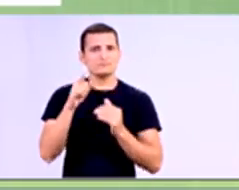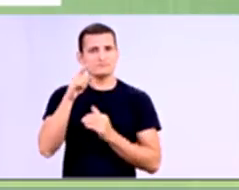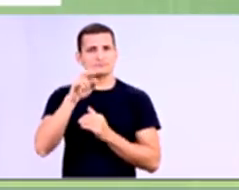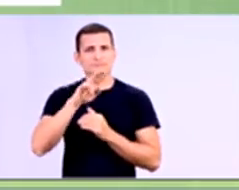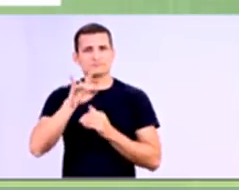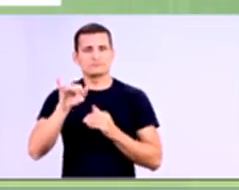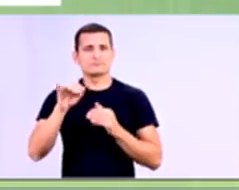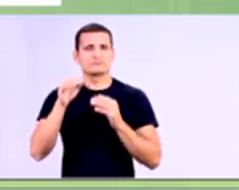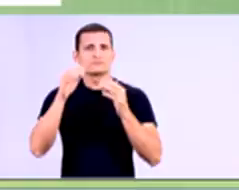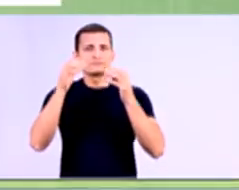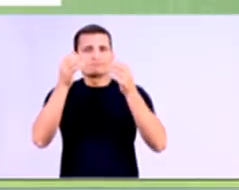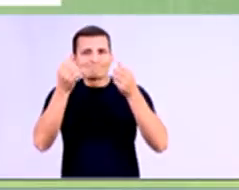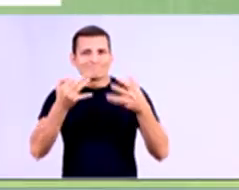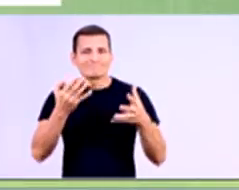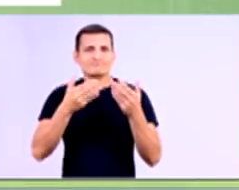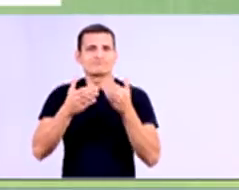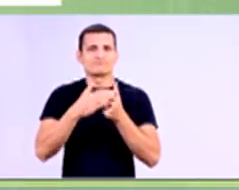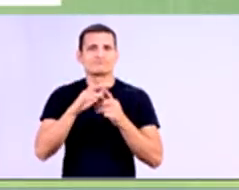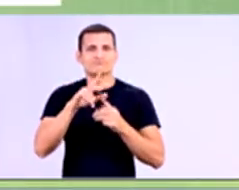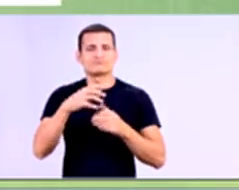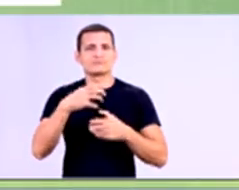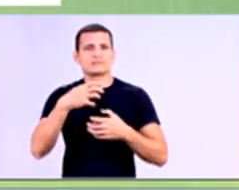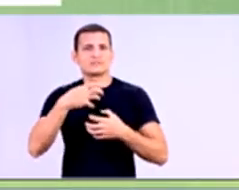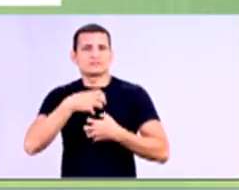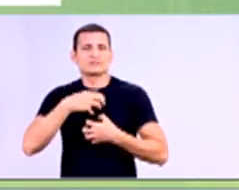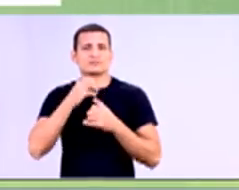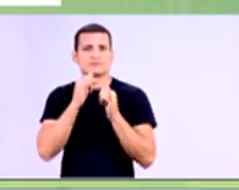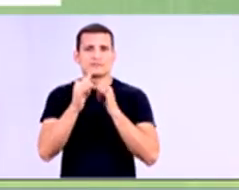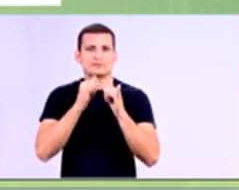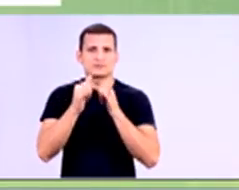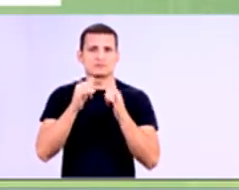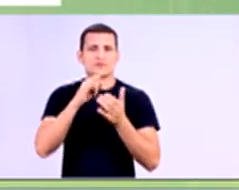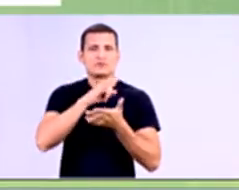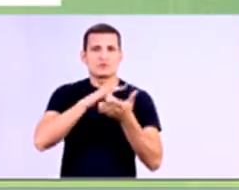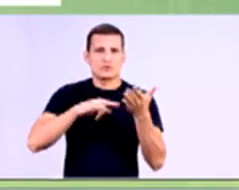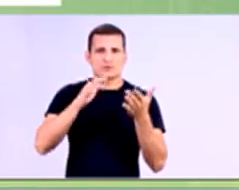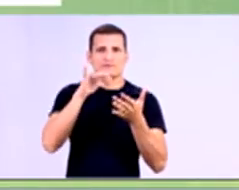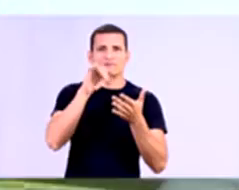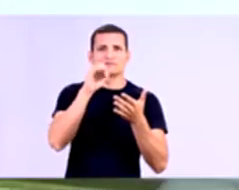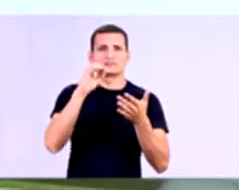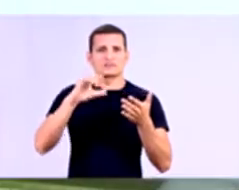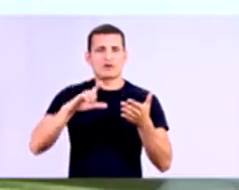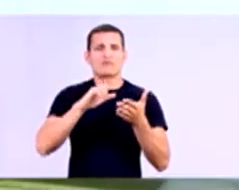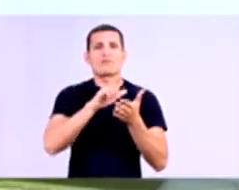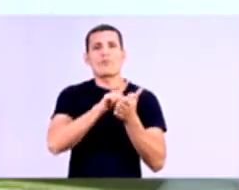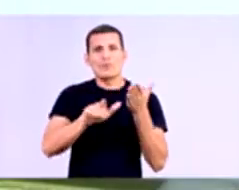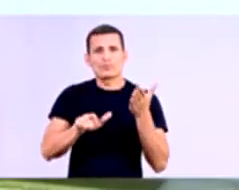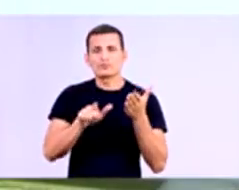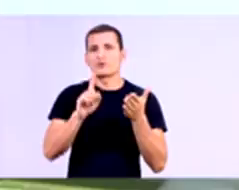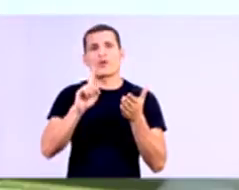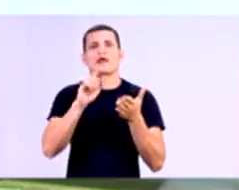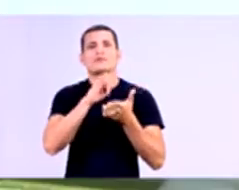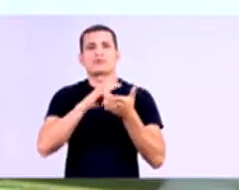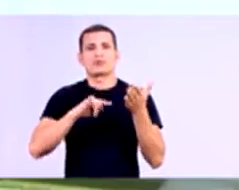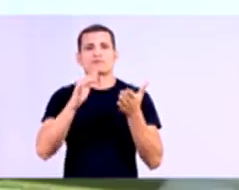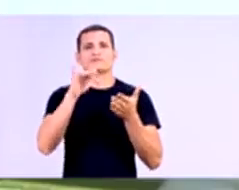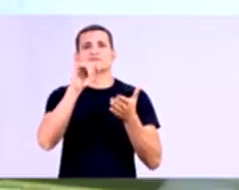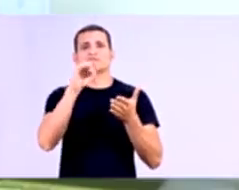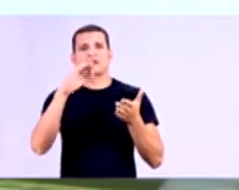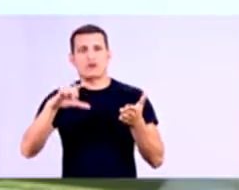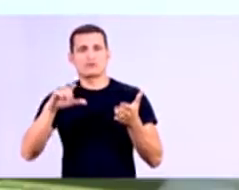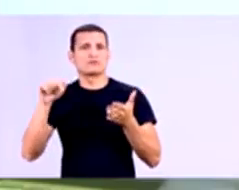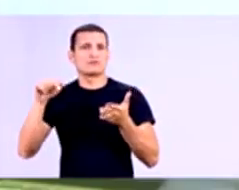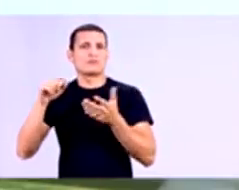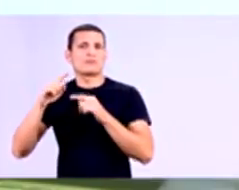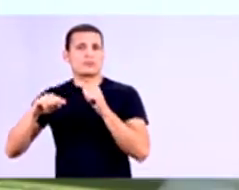definir tudo e vai dar sentido à informação, né? Uma nota fiscal vazia, sem produtos, não é uma nota fiscal. Do mesmo jeito como um